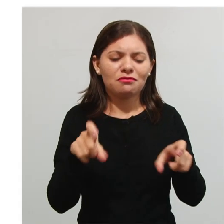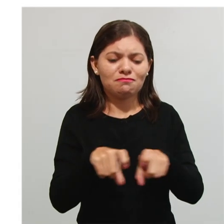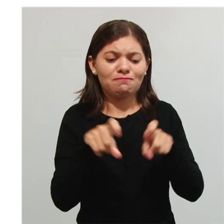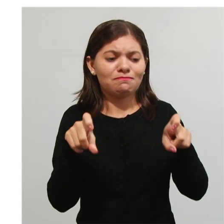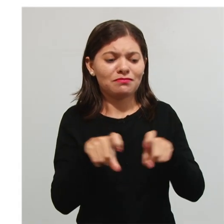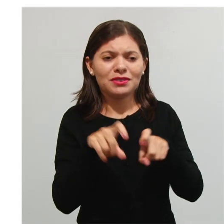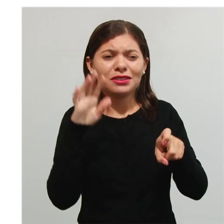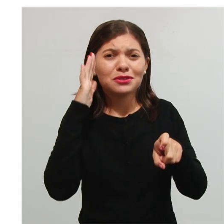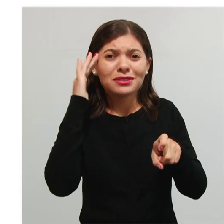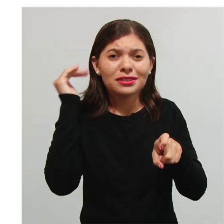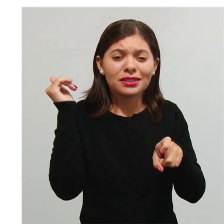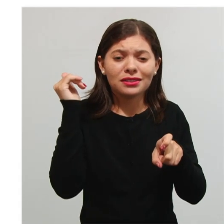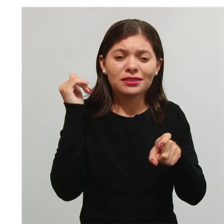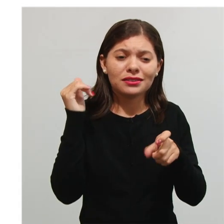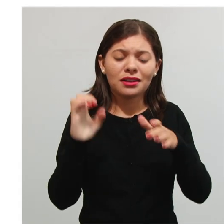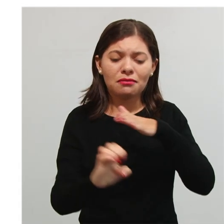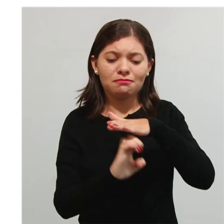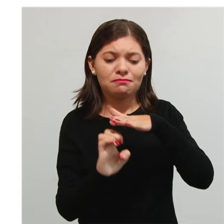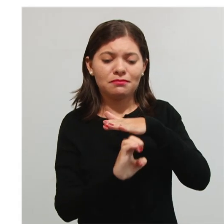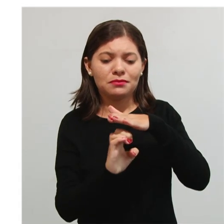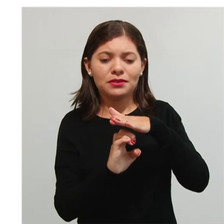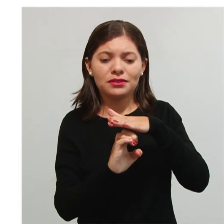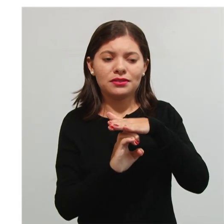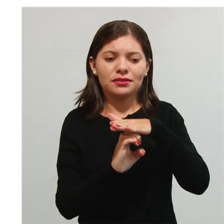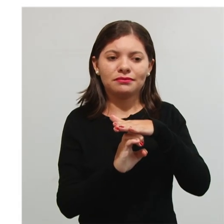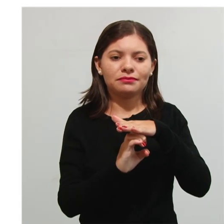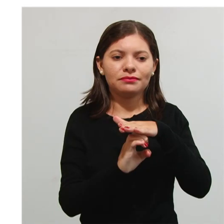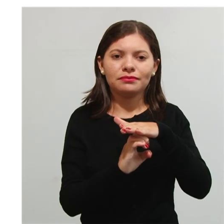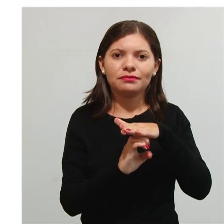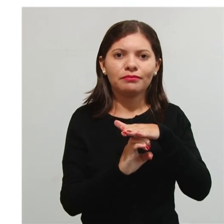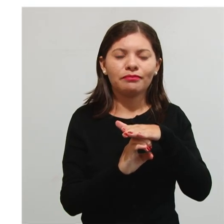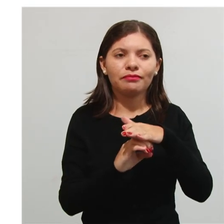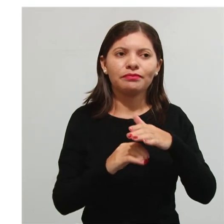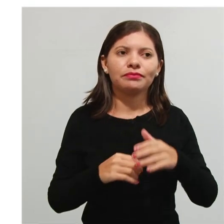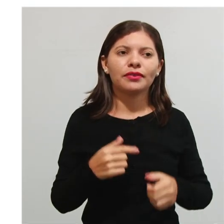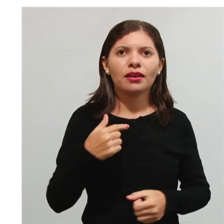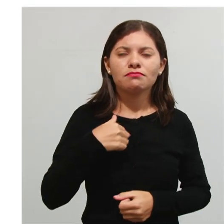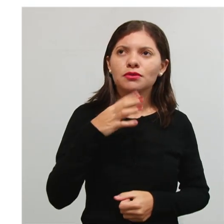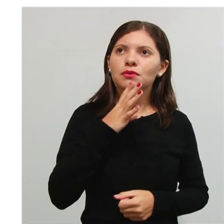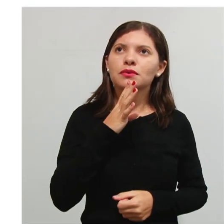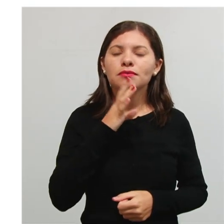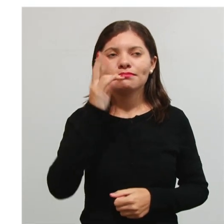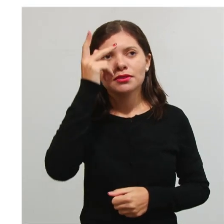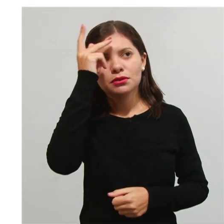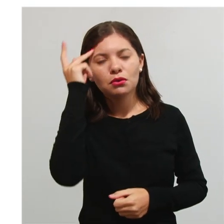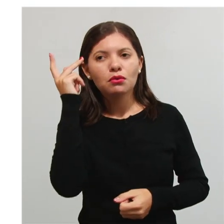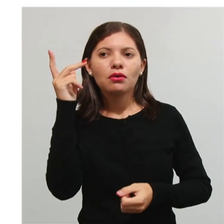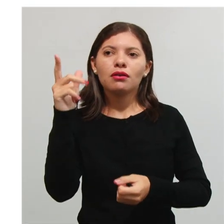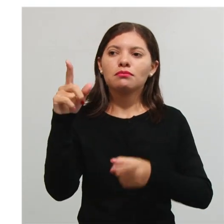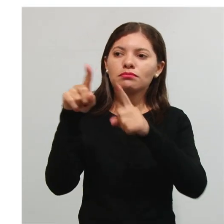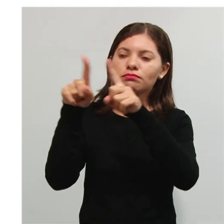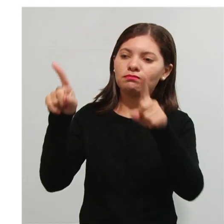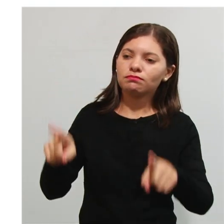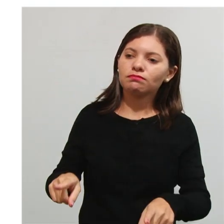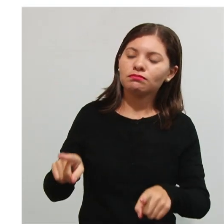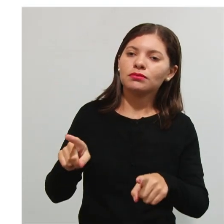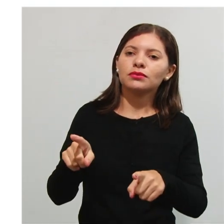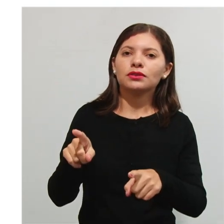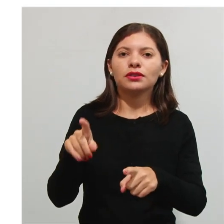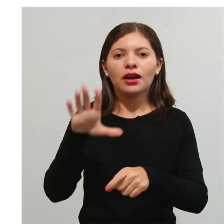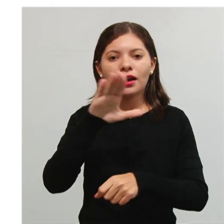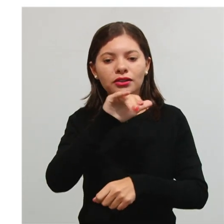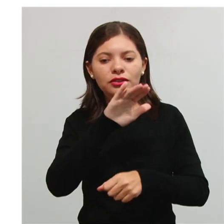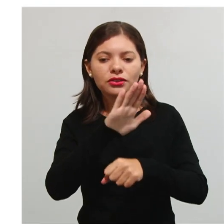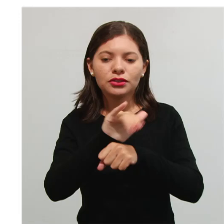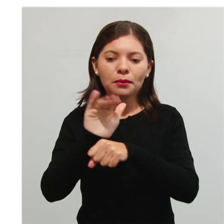você quer montar uma empresa que vai prestar serviço de tecnologia. Ah, mas eu conheço pessoas, eu posso contratar pessoas aí daqui da região